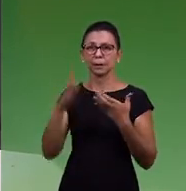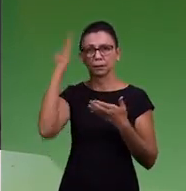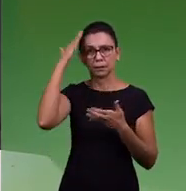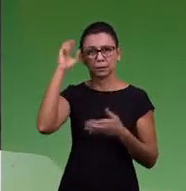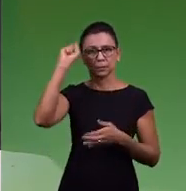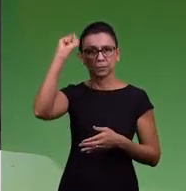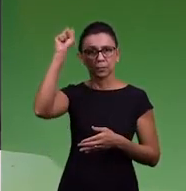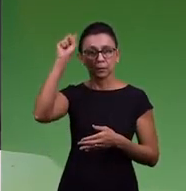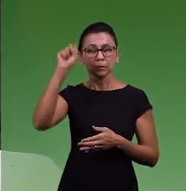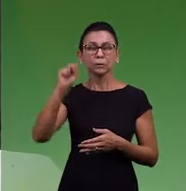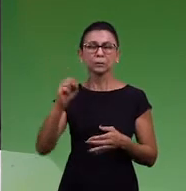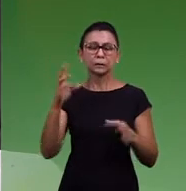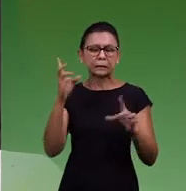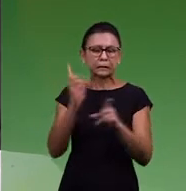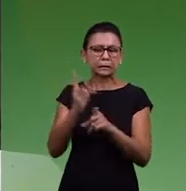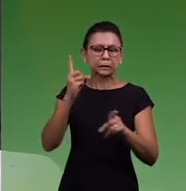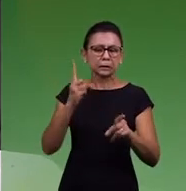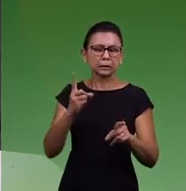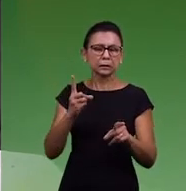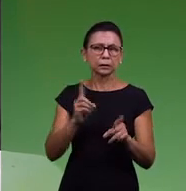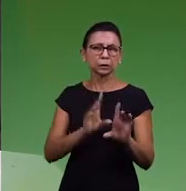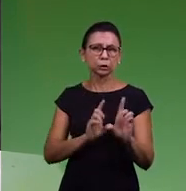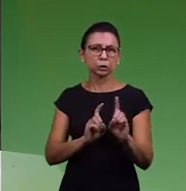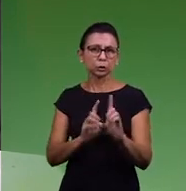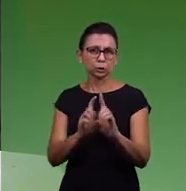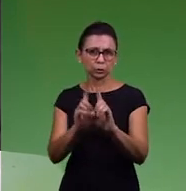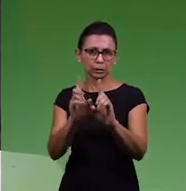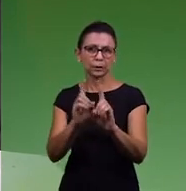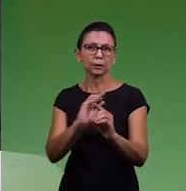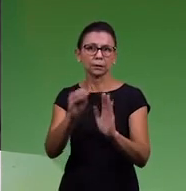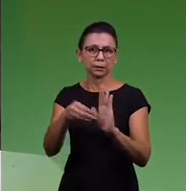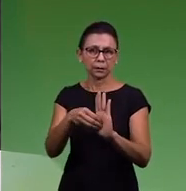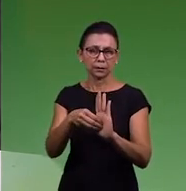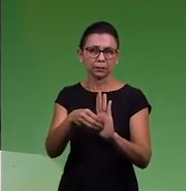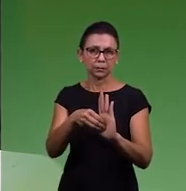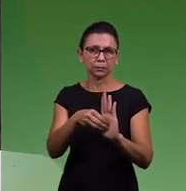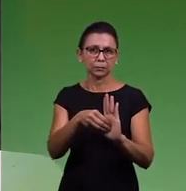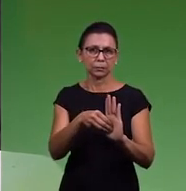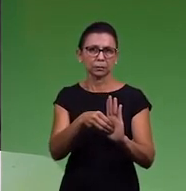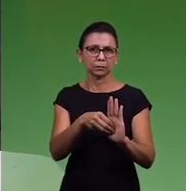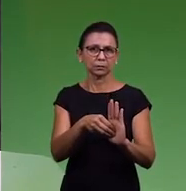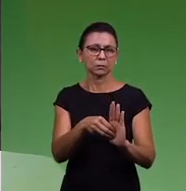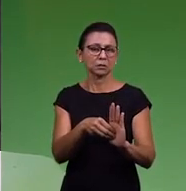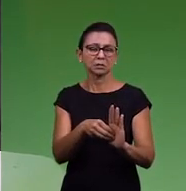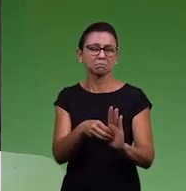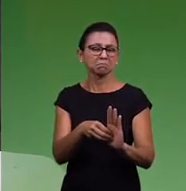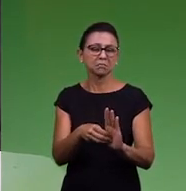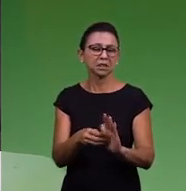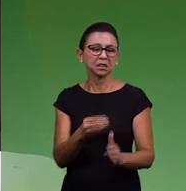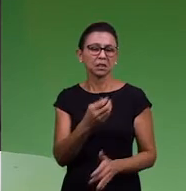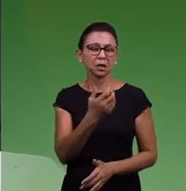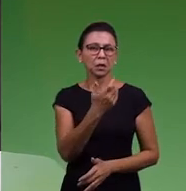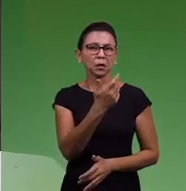descobrimos determinadas doutrinas bíblicas dentro do livro de Cantares de Salomão que nós não